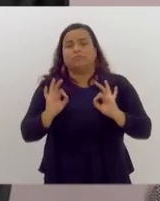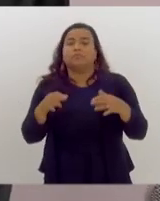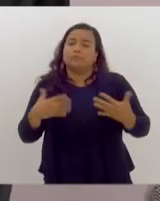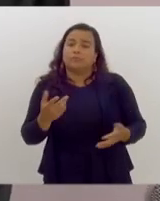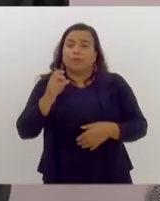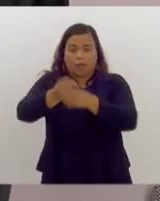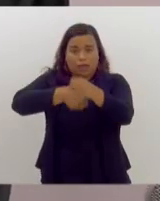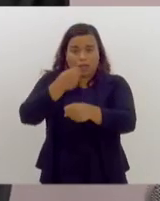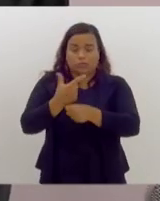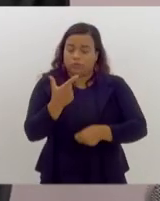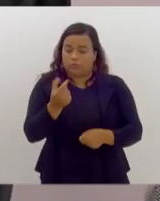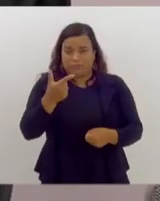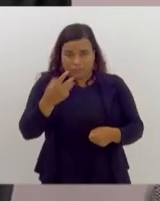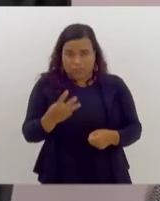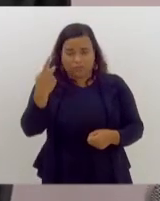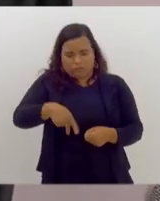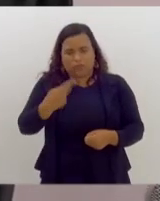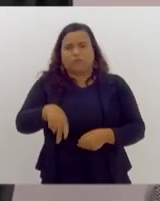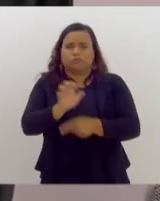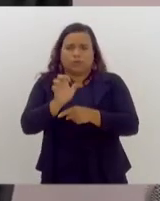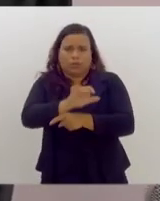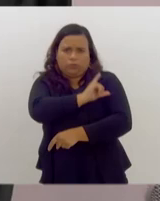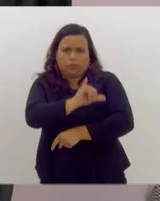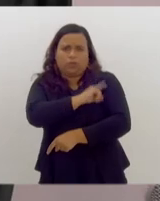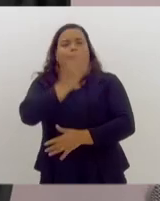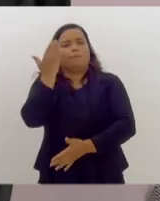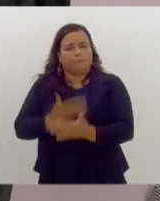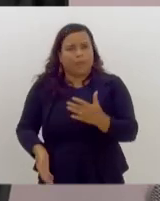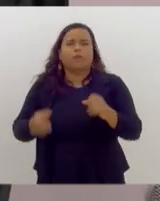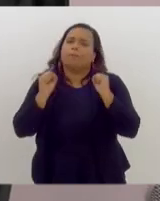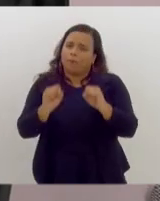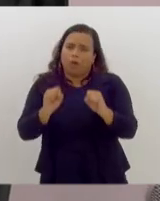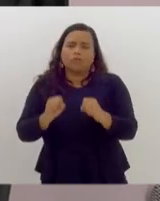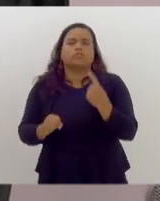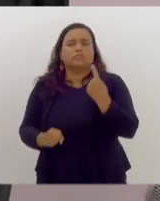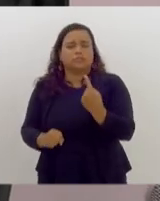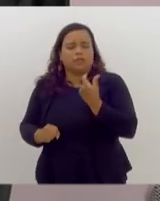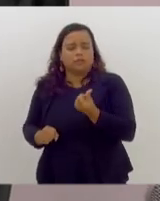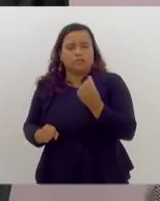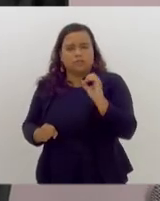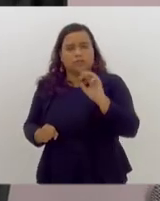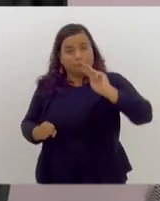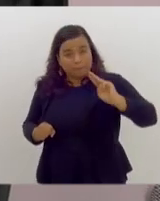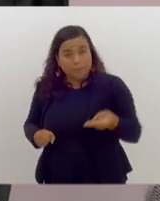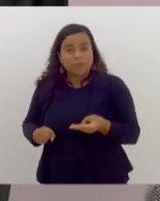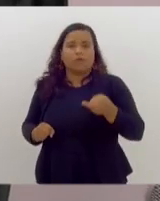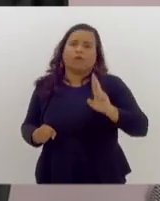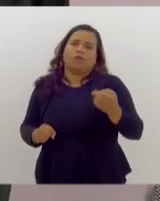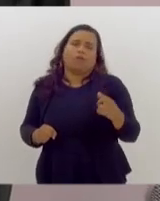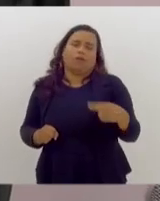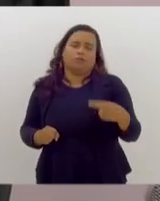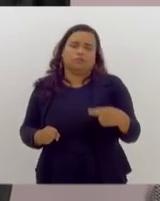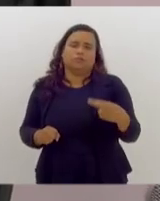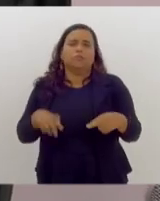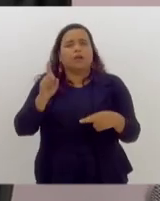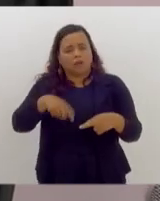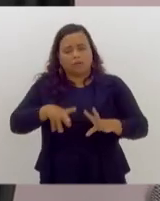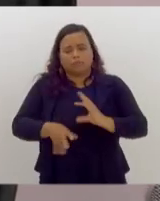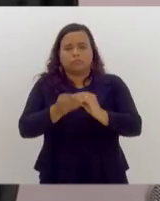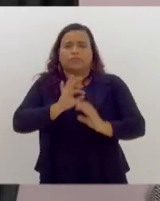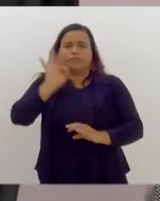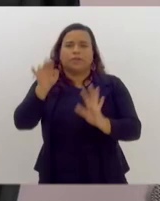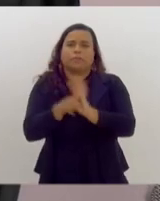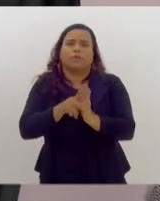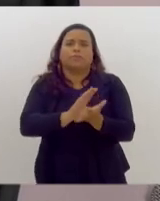2023, provavelmente vai perder 160 milhões, que seria o complemento federal, né, a